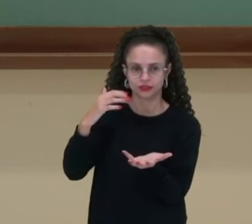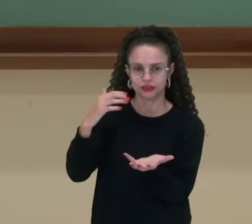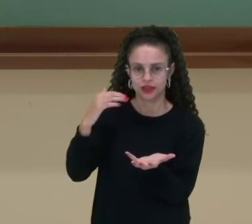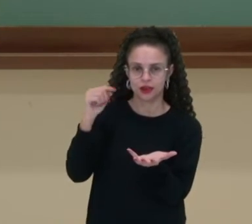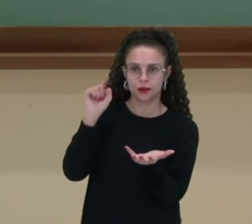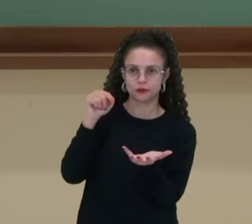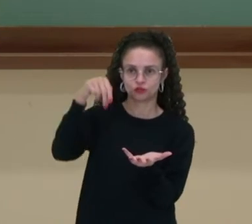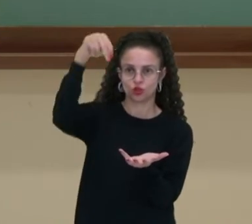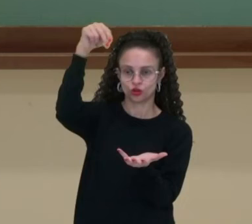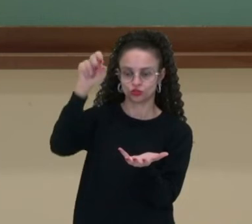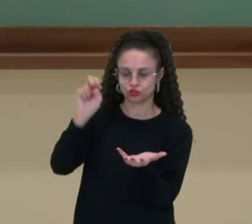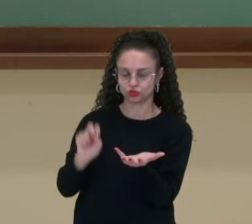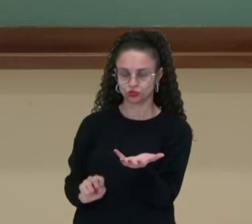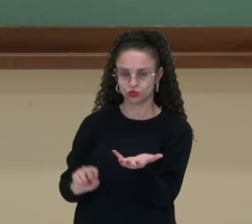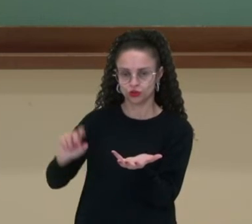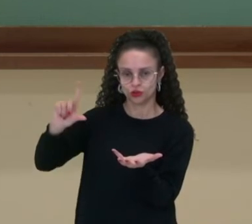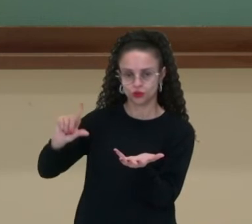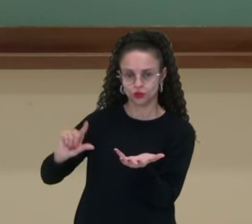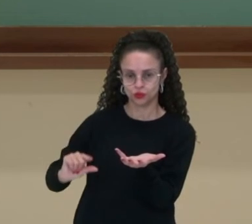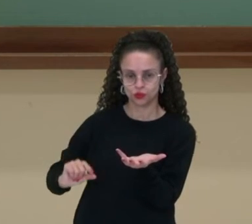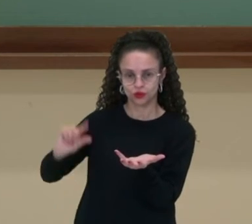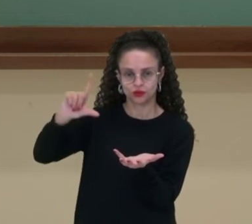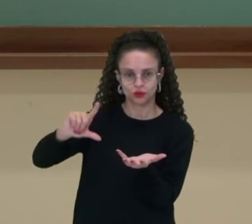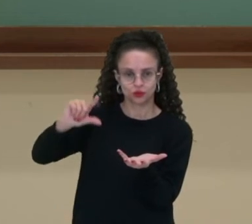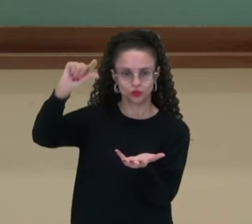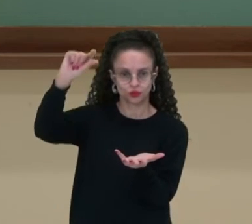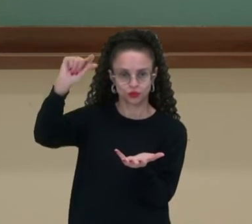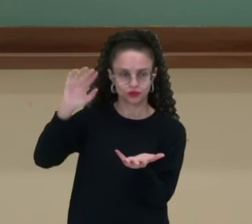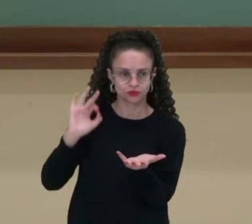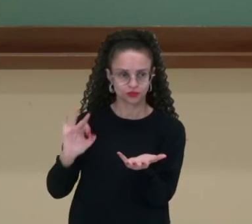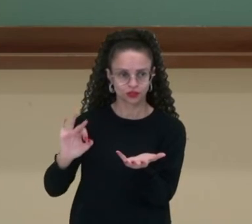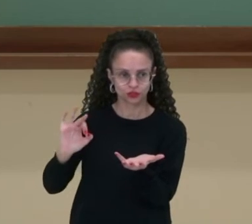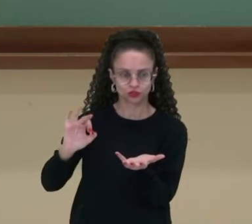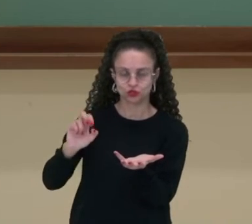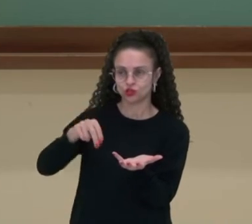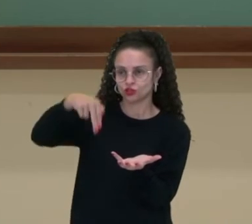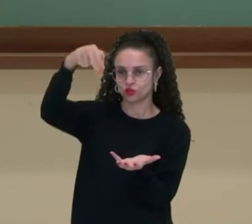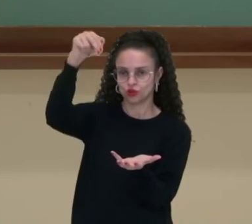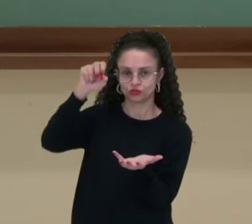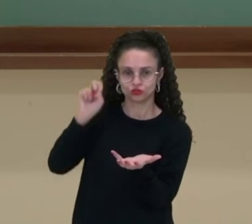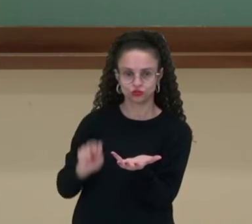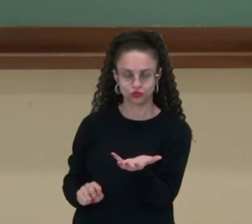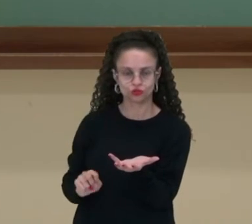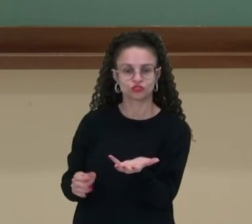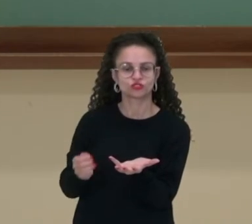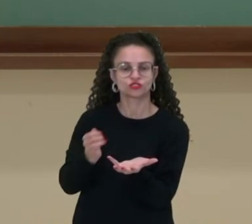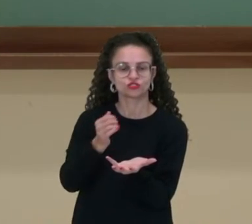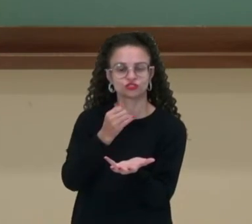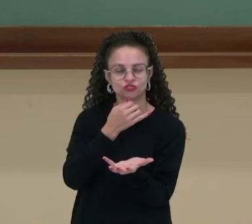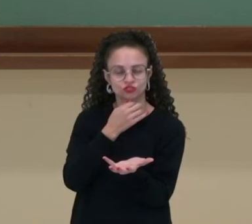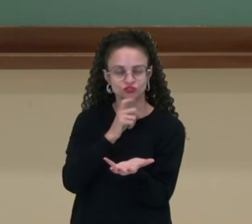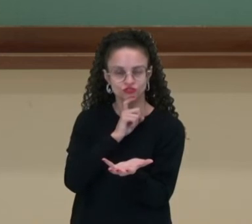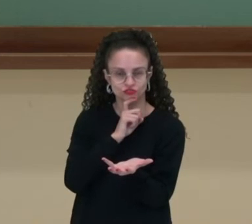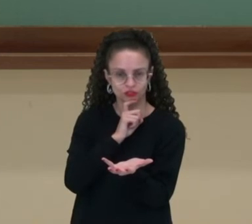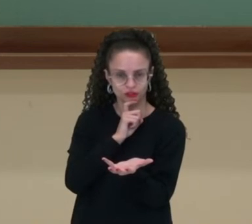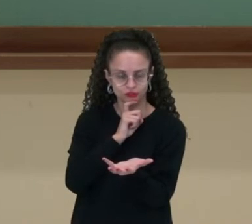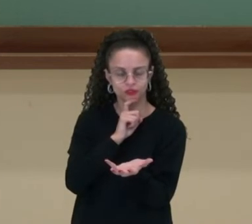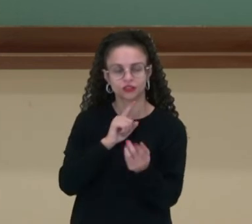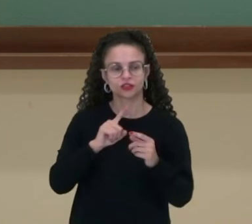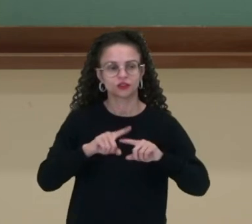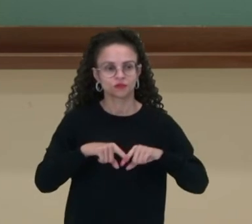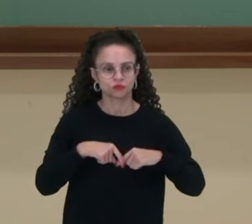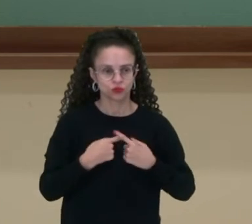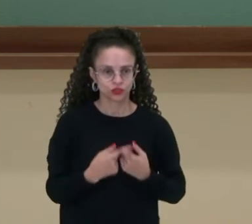2 polos, vai esfriando à medida que vai em direção aos polos. Por isso que o polo norte e sul são gelados. Muito bem, baseado